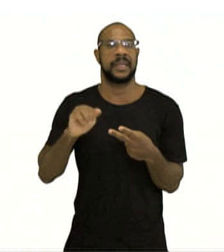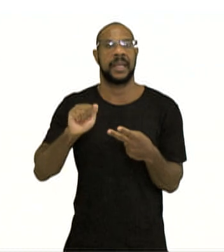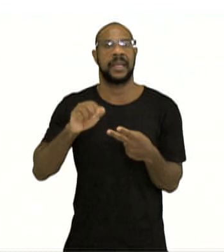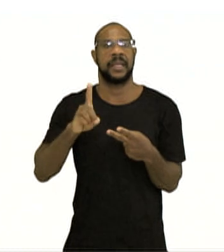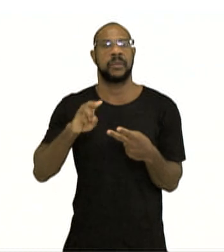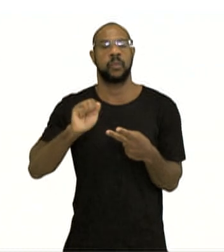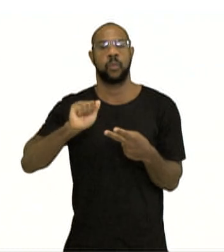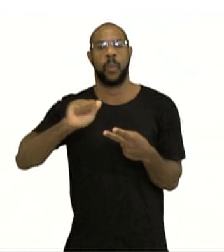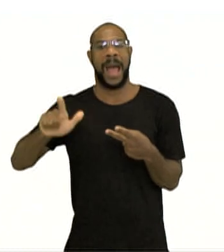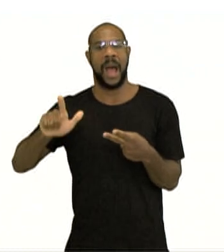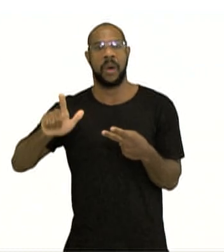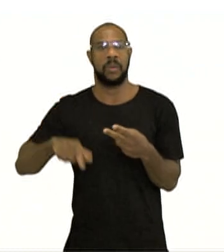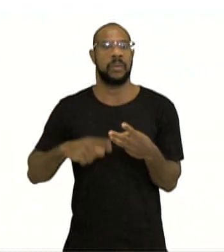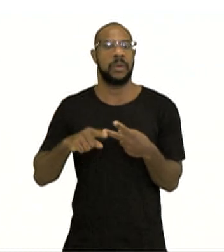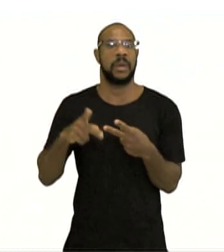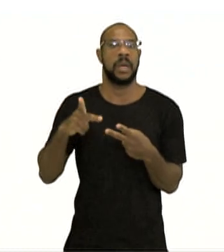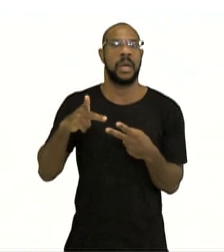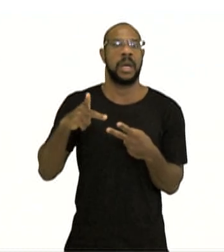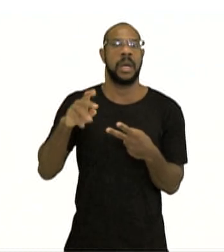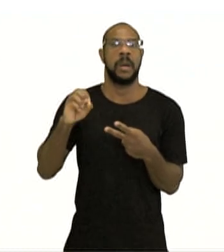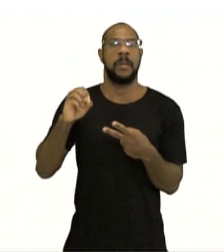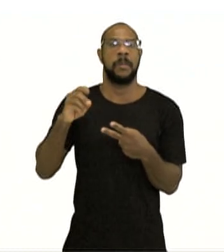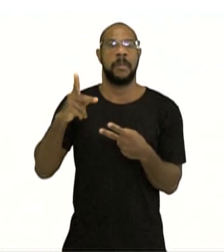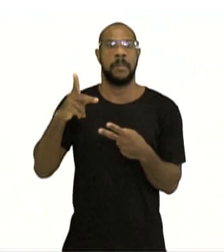Estadual. Podem.